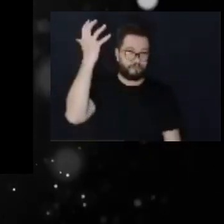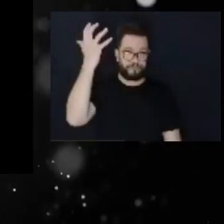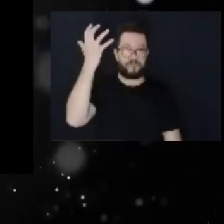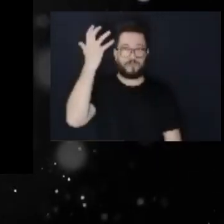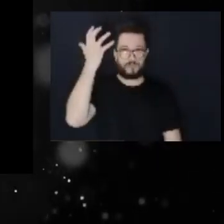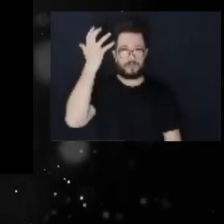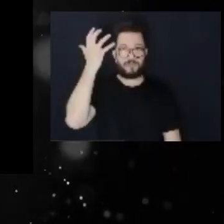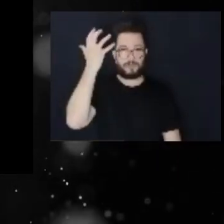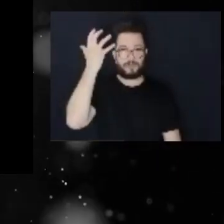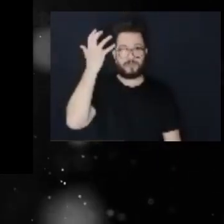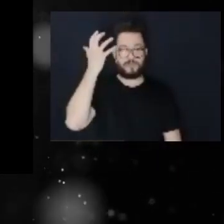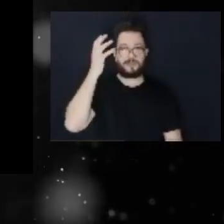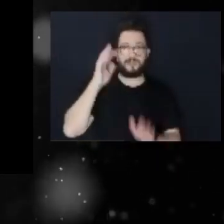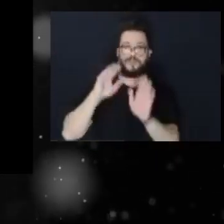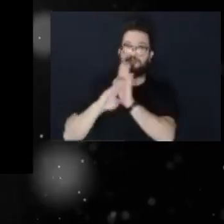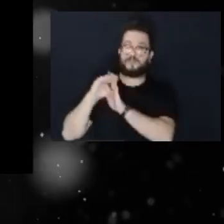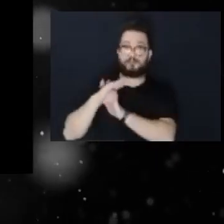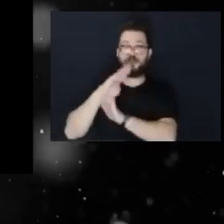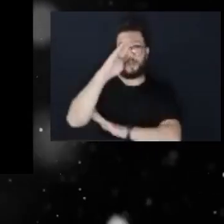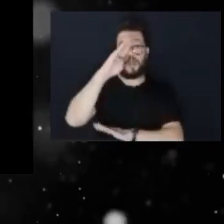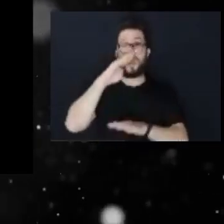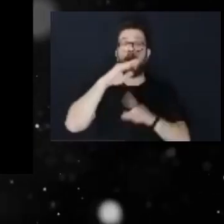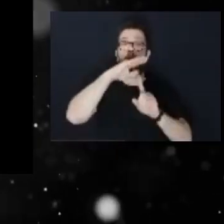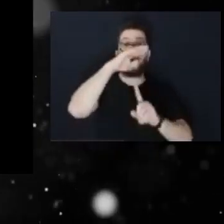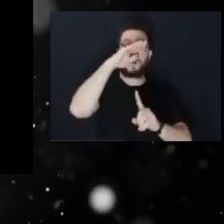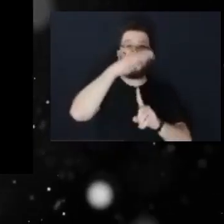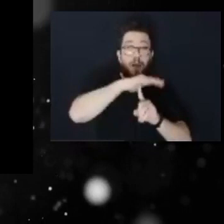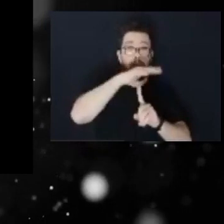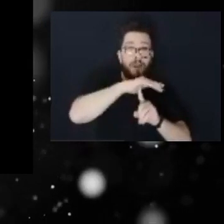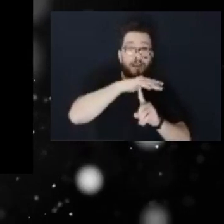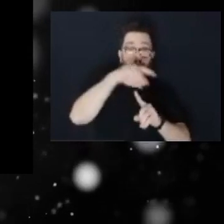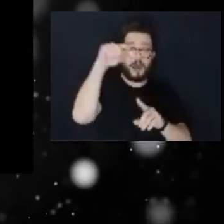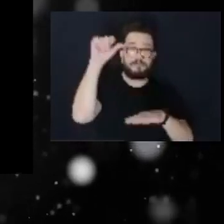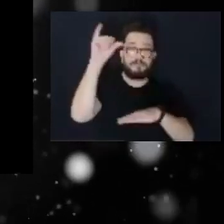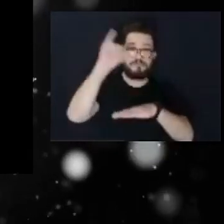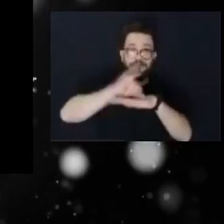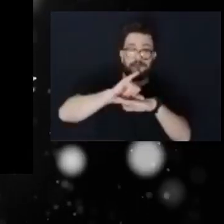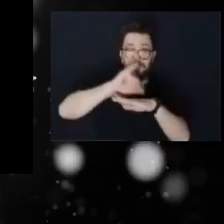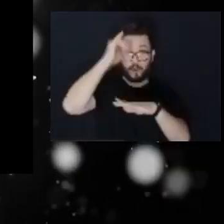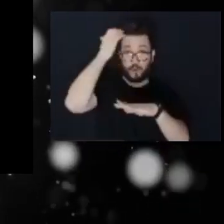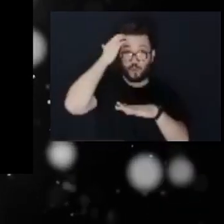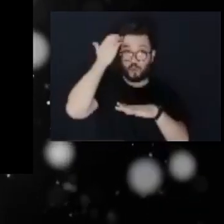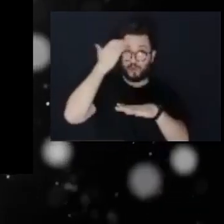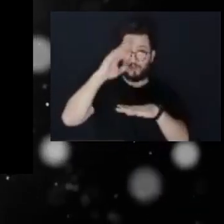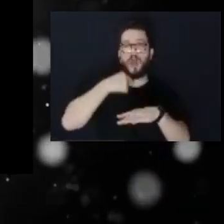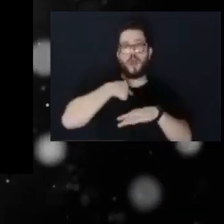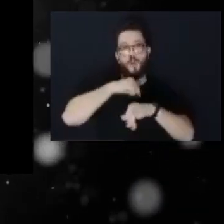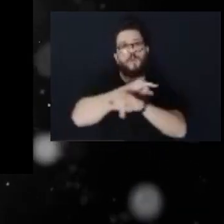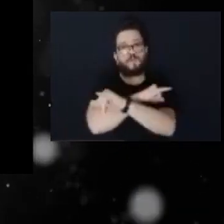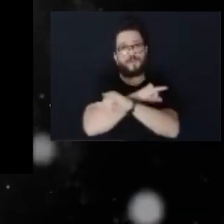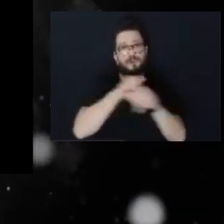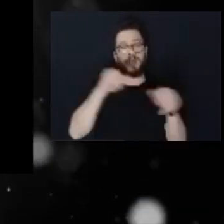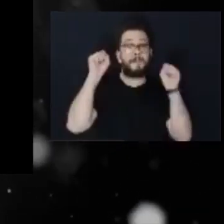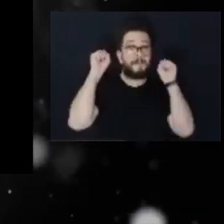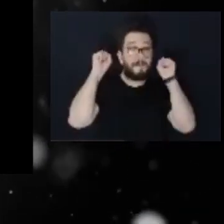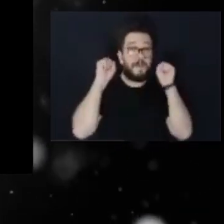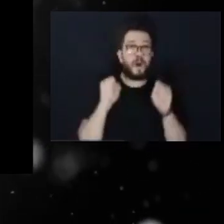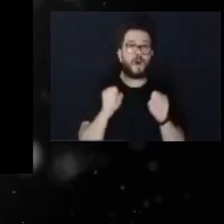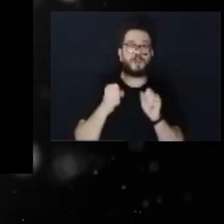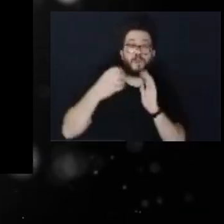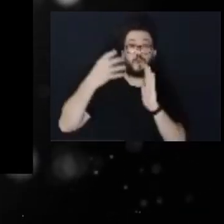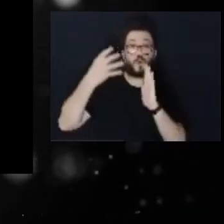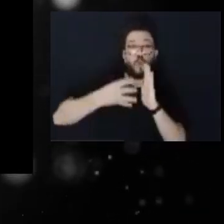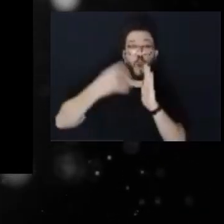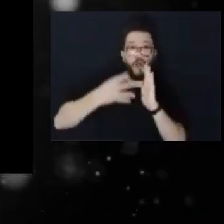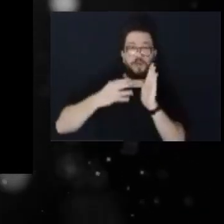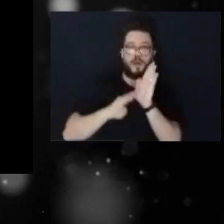Curitiba uma terceira onda de até 4 vezes a magnitude das primeiras e segundas ondas, né?